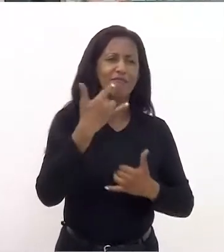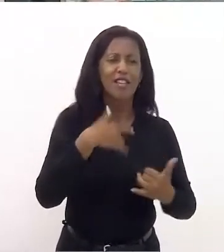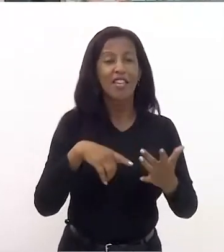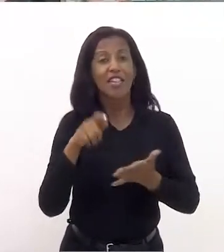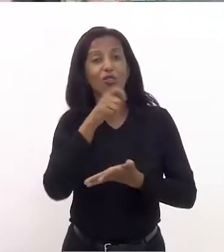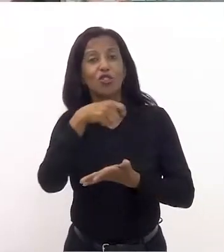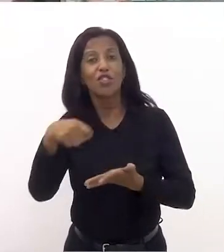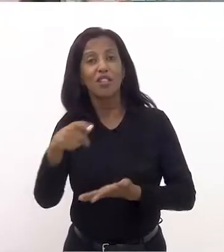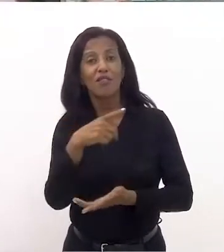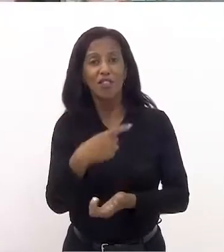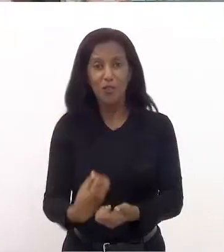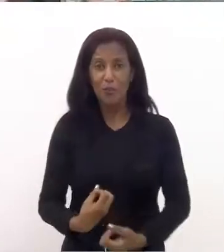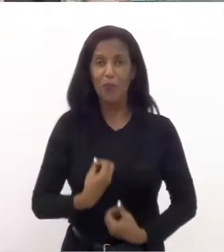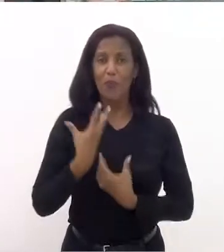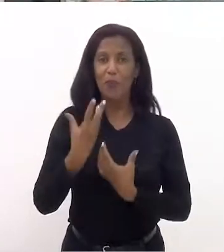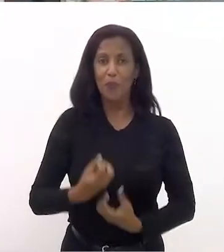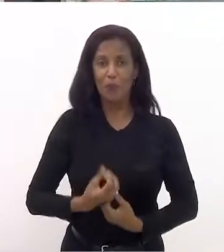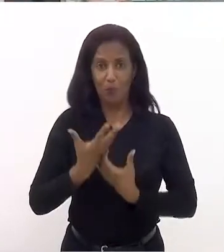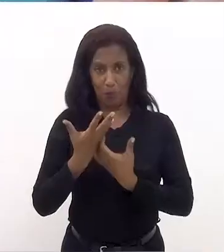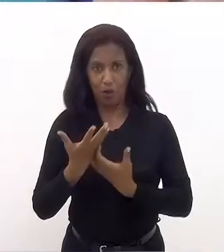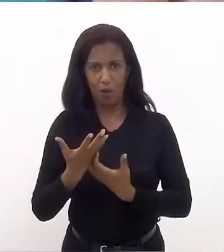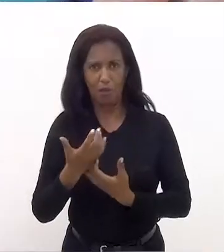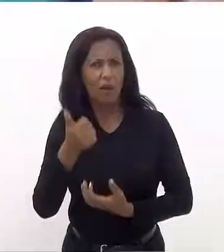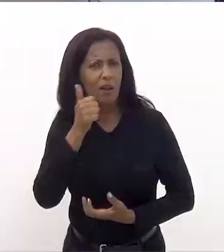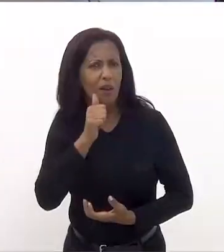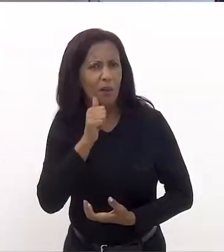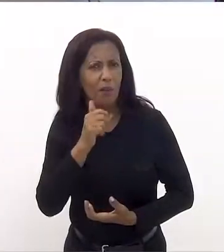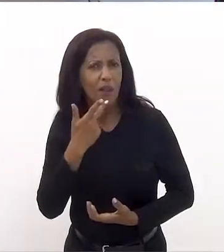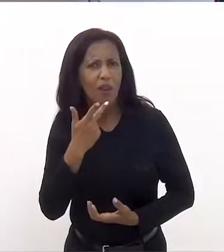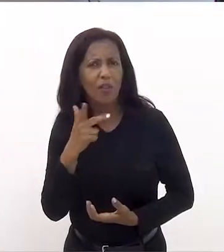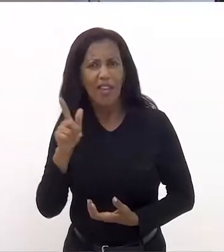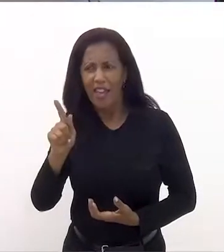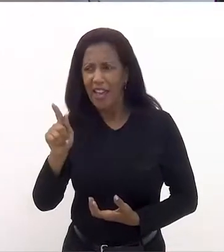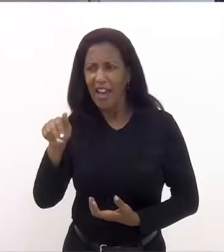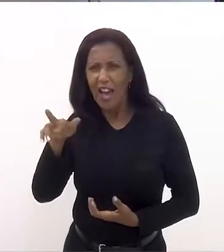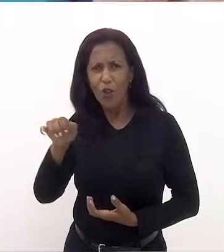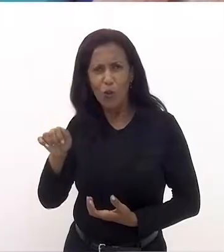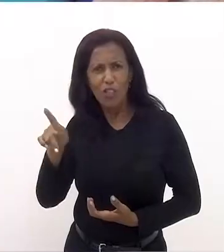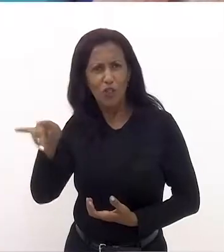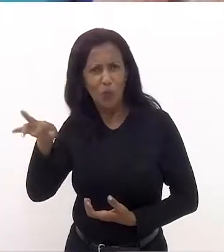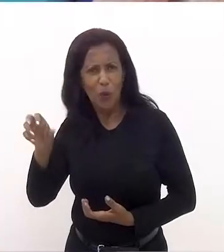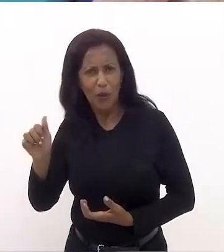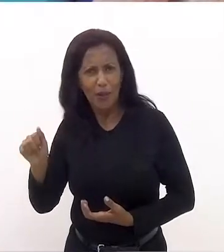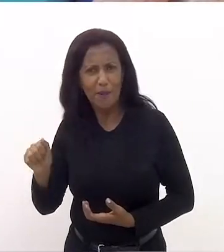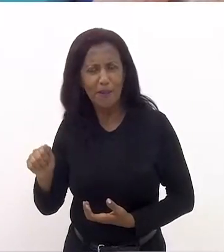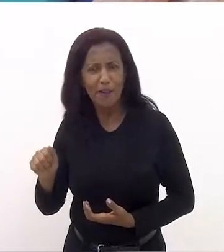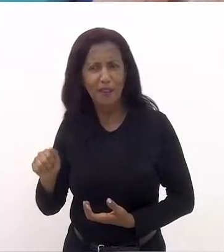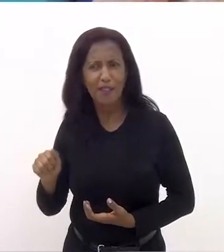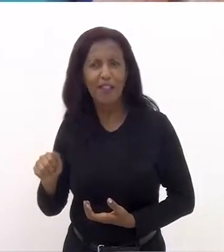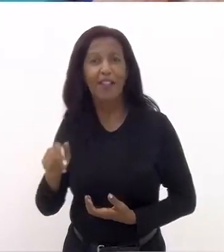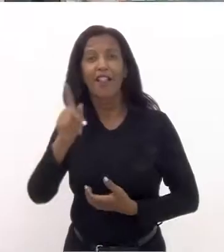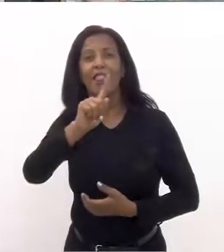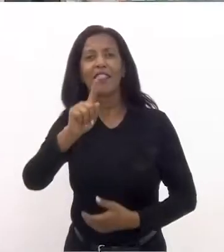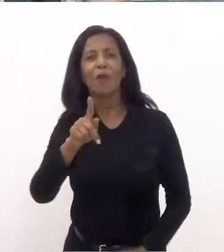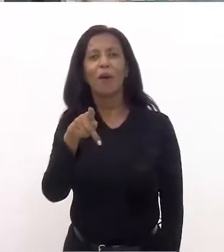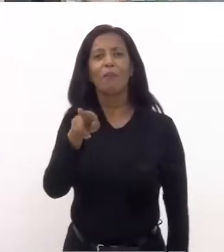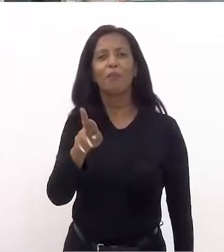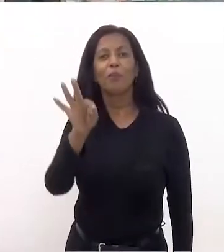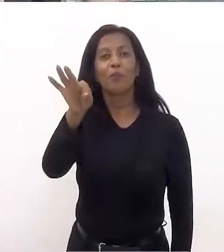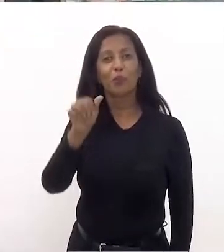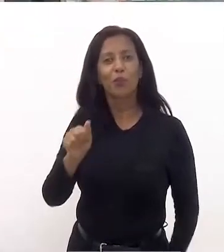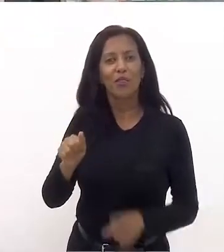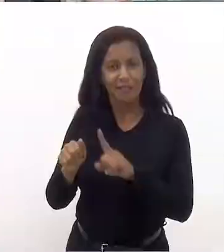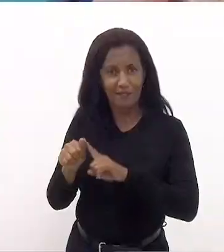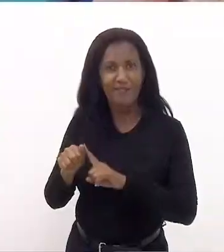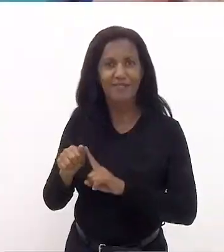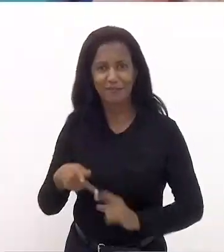Eu fazia poemas já. Mas ela era o que a gente chama de garota de programa, é isso? Era o que nós chamamos de